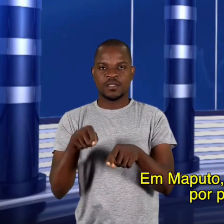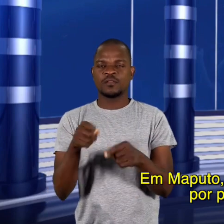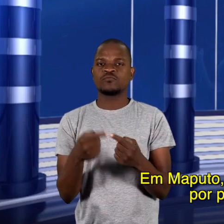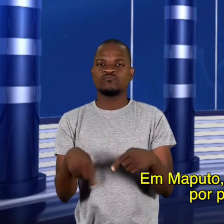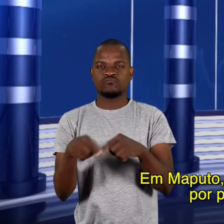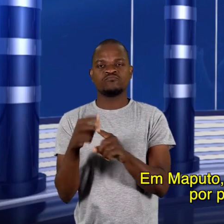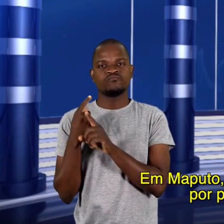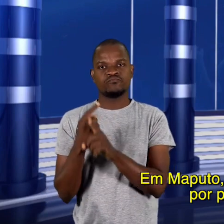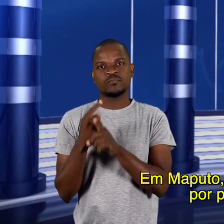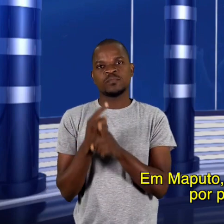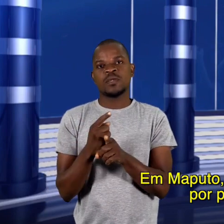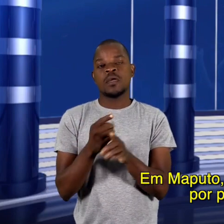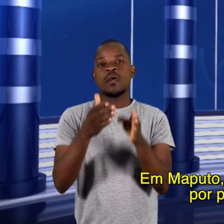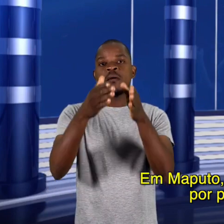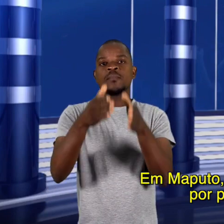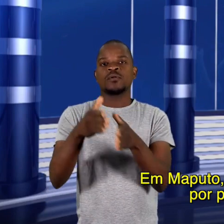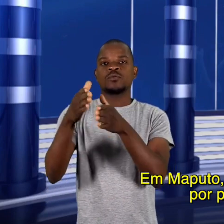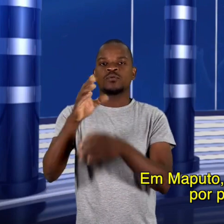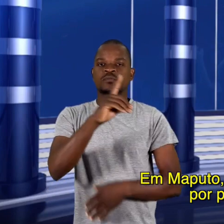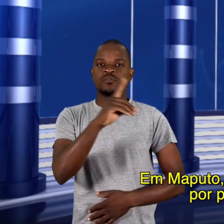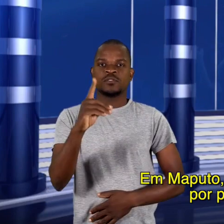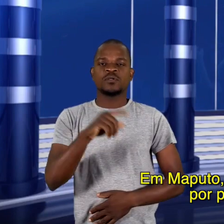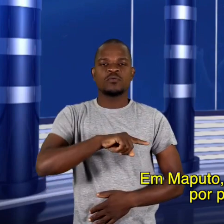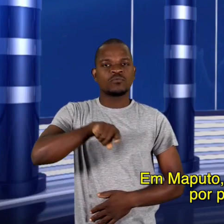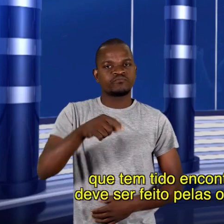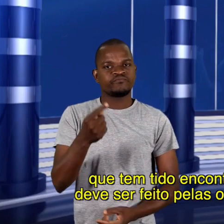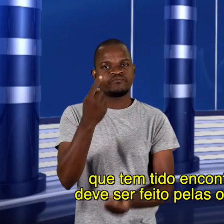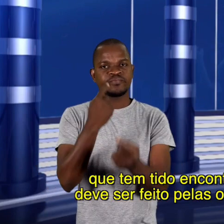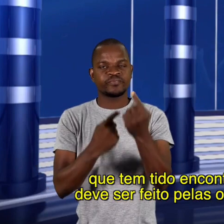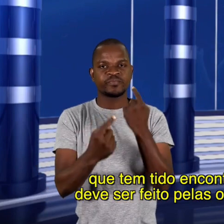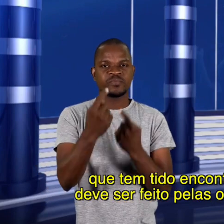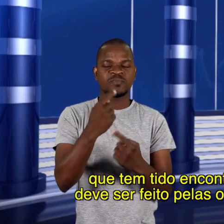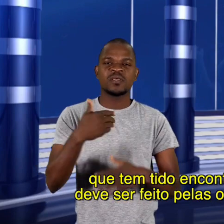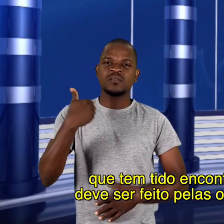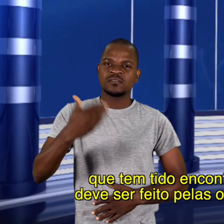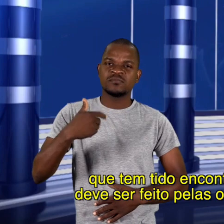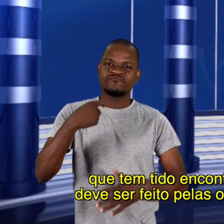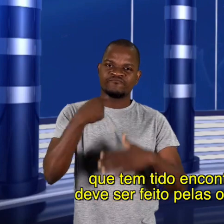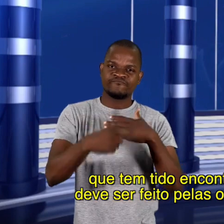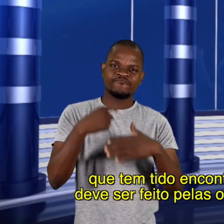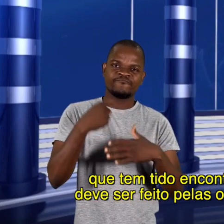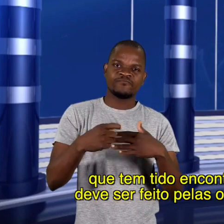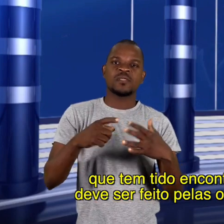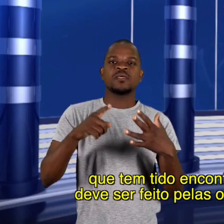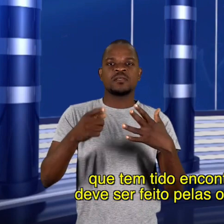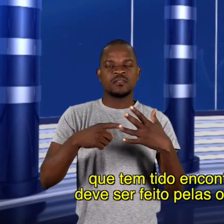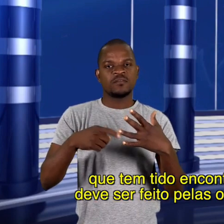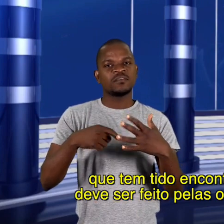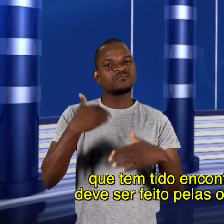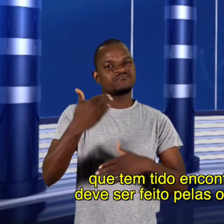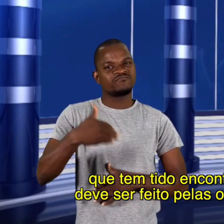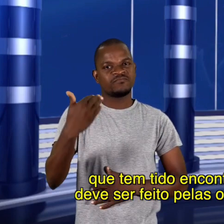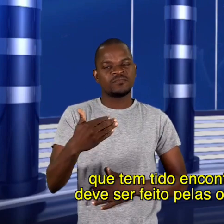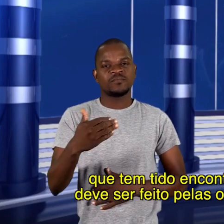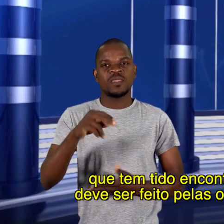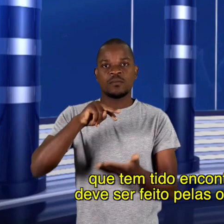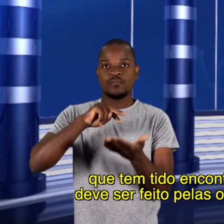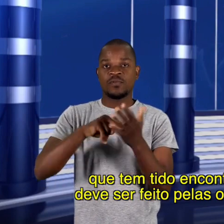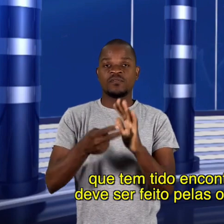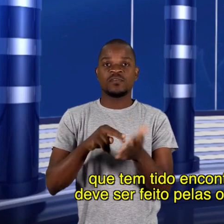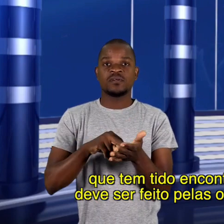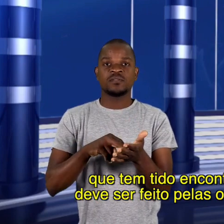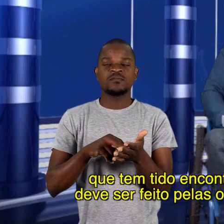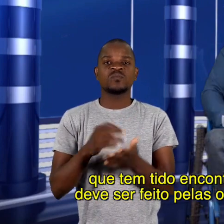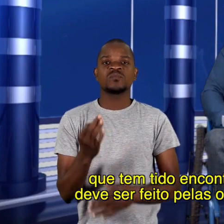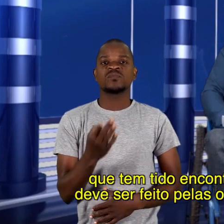um comitê constituído pelas pessoas com deficiência, que estamos a discutir todas as semanas, nas quintas